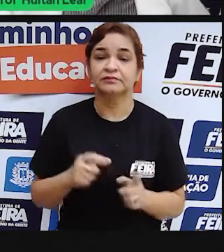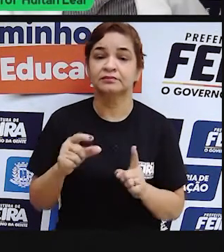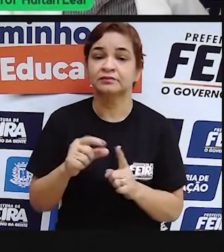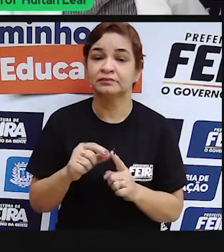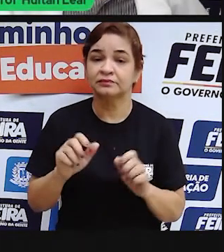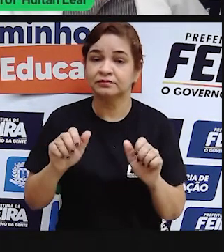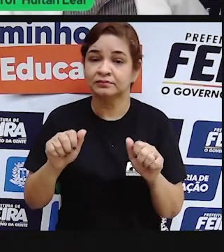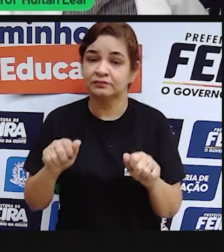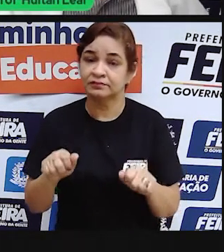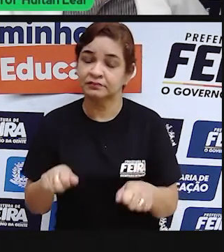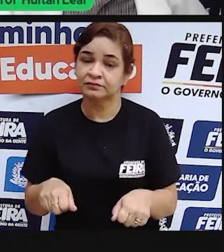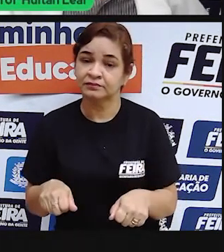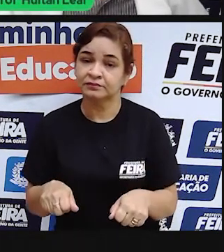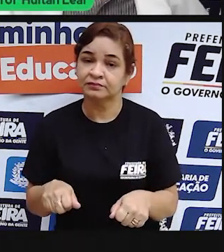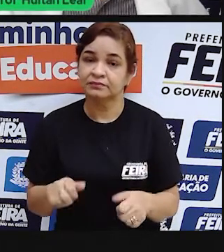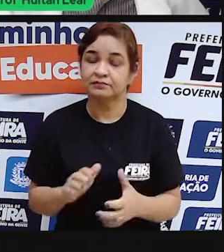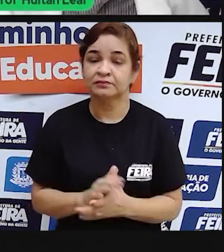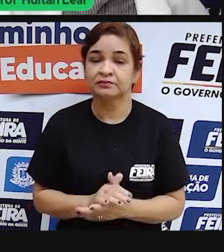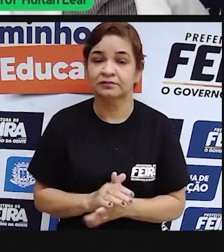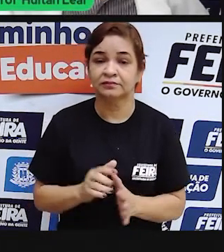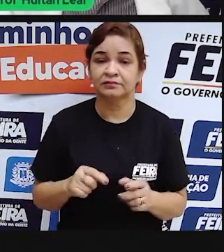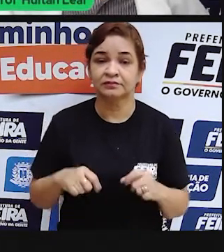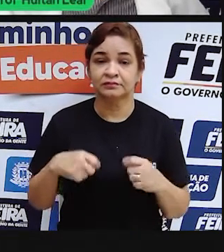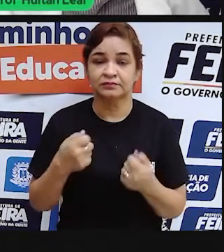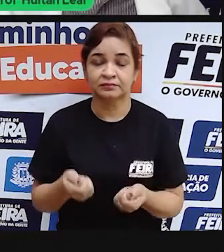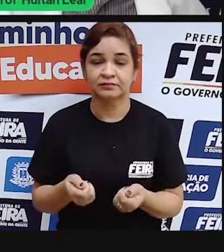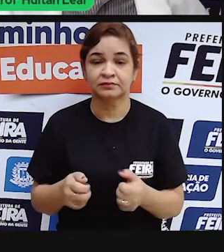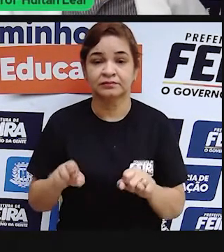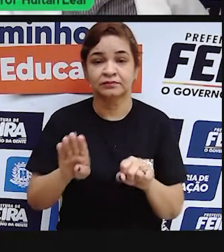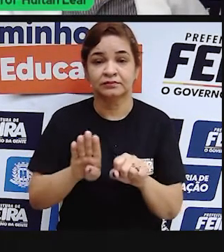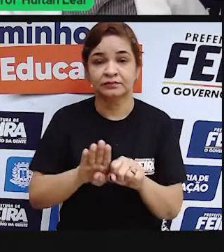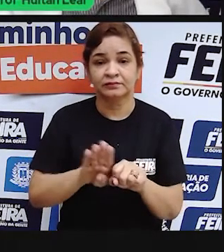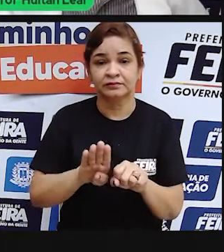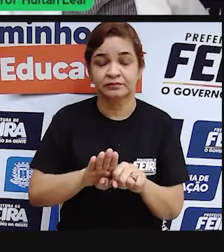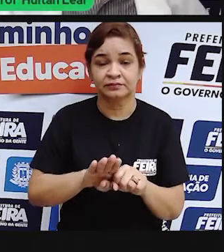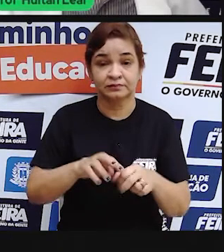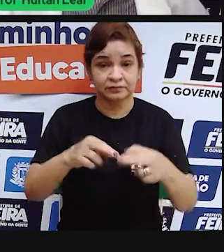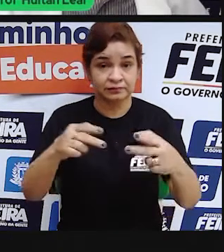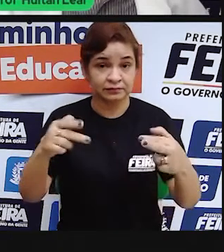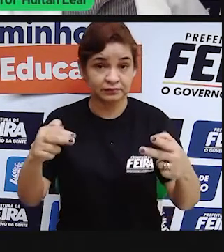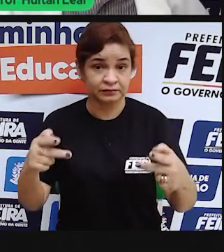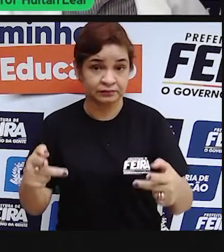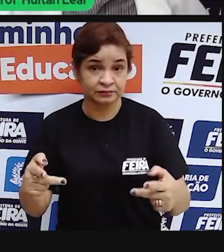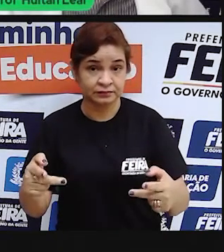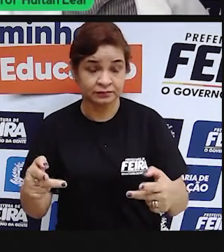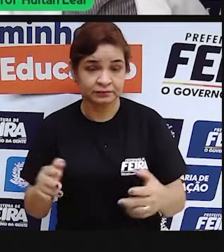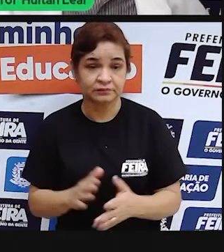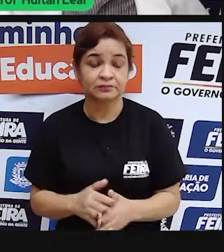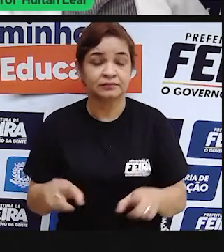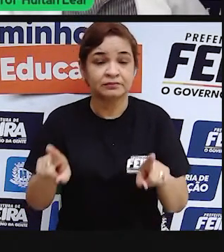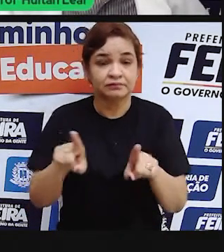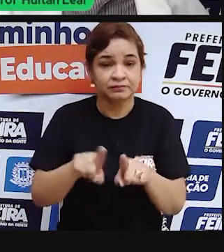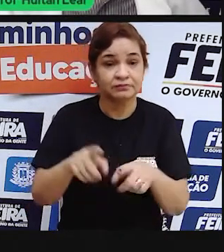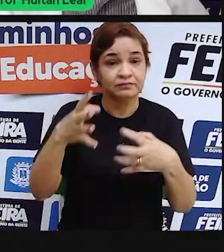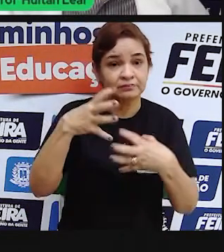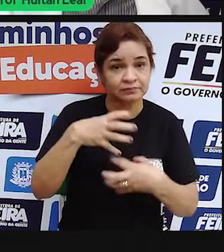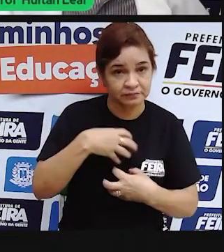podemos considerar palavras que indicam substantivos ou seres materiais, e